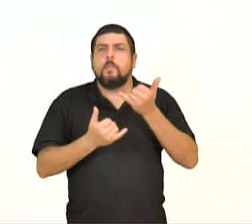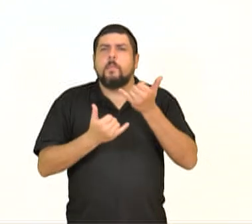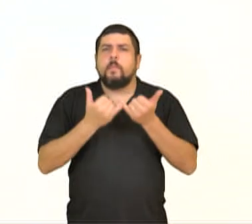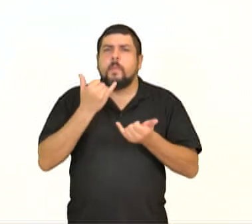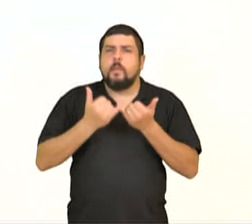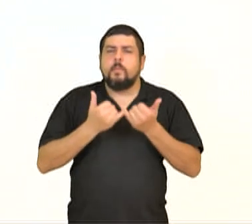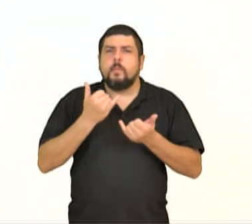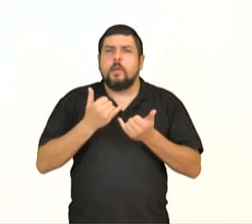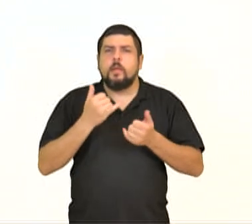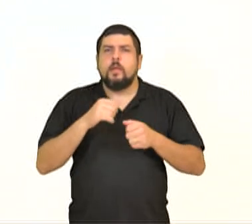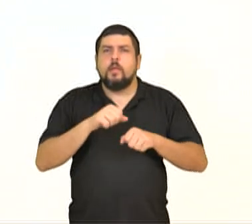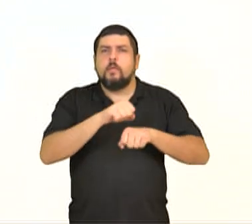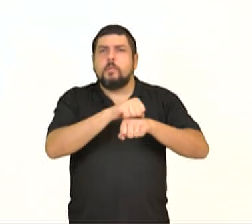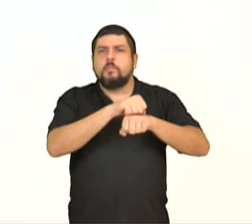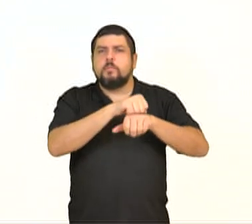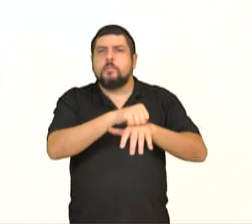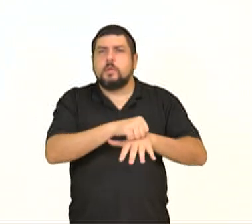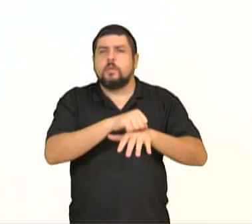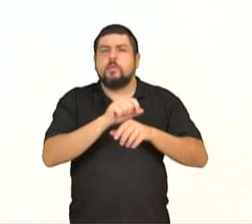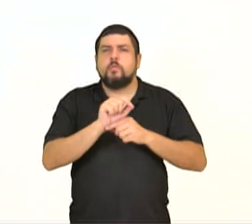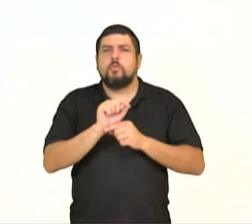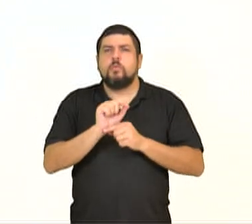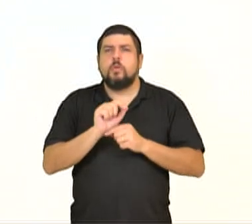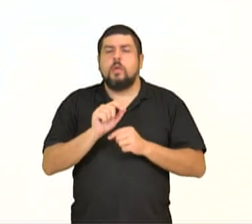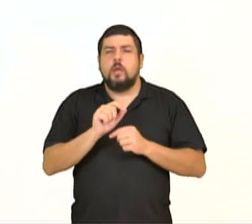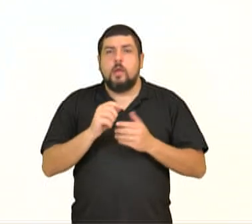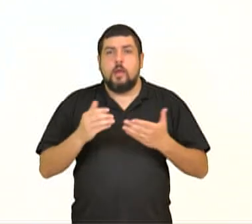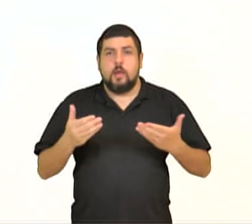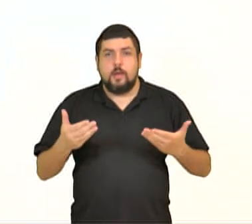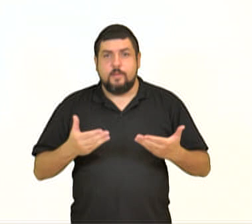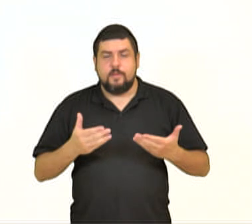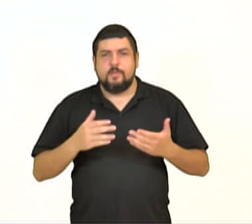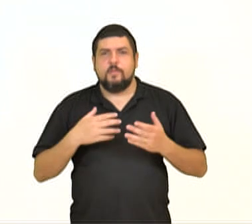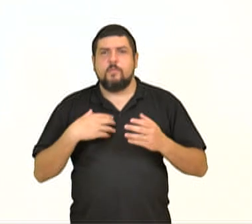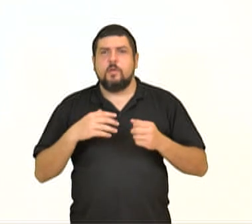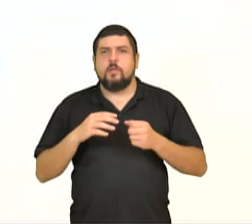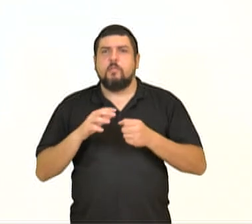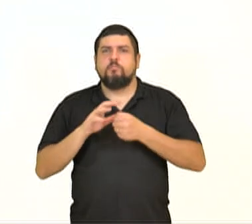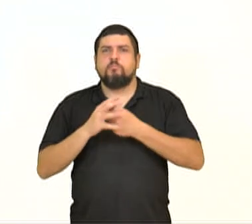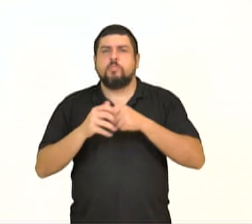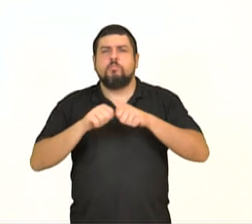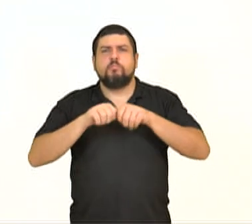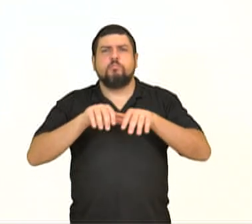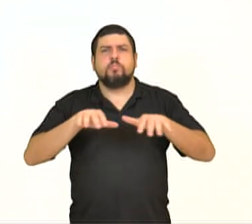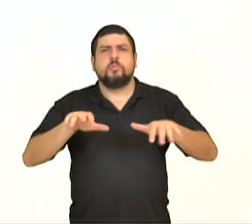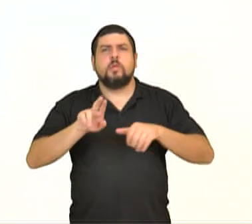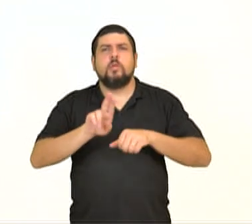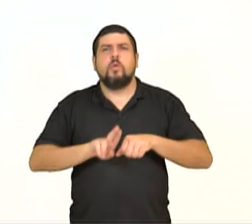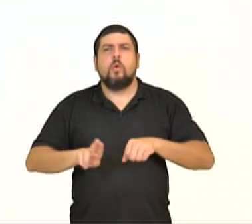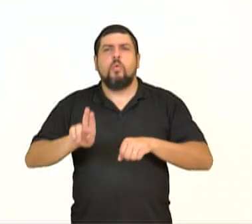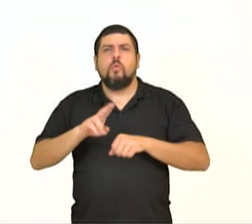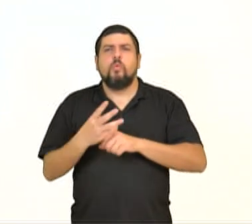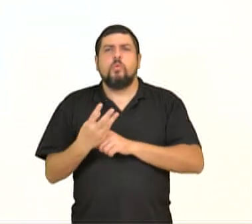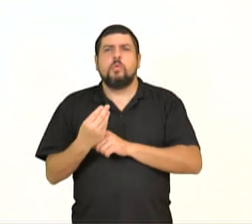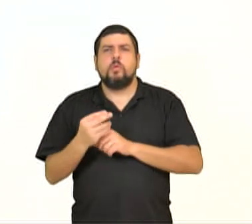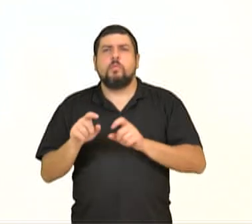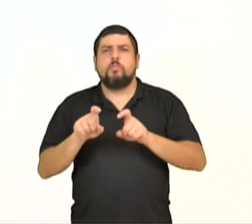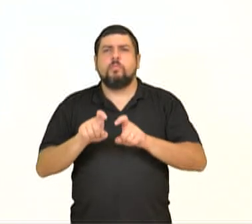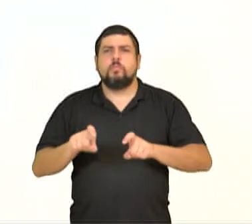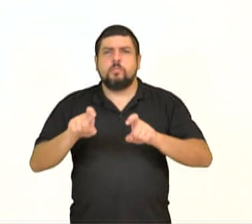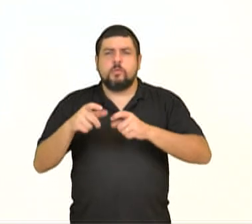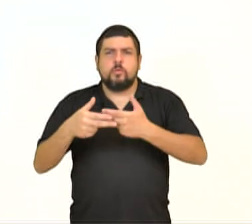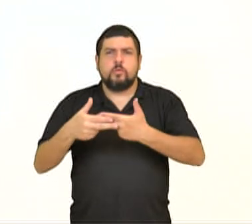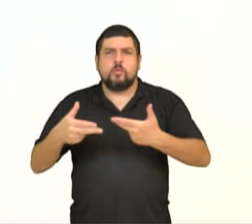para esse momento, né, de uso explosivo das novas tecnologias. Então, ela usa ali as